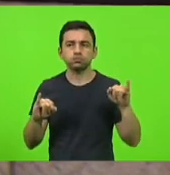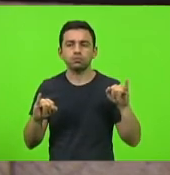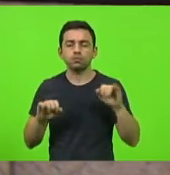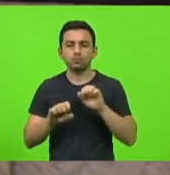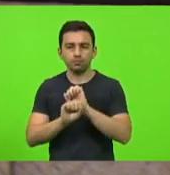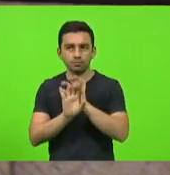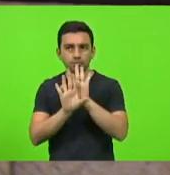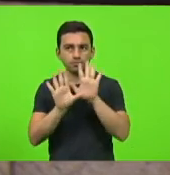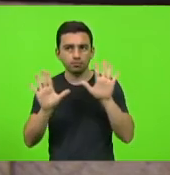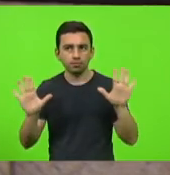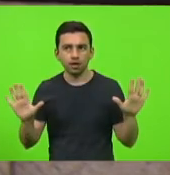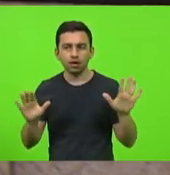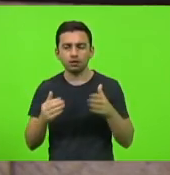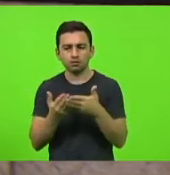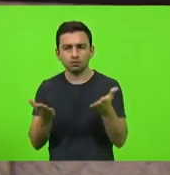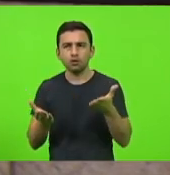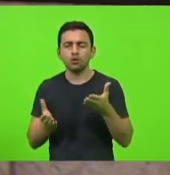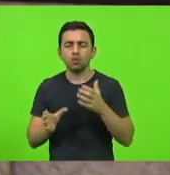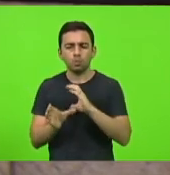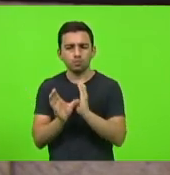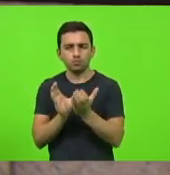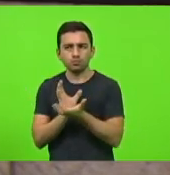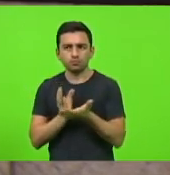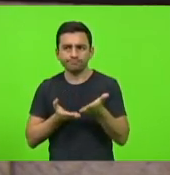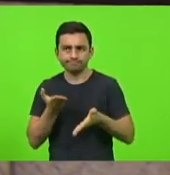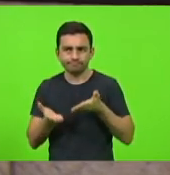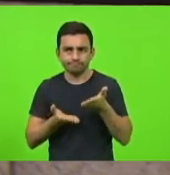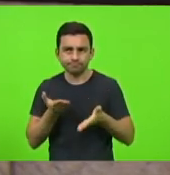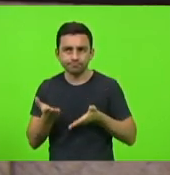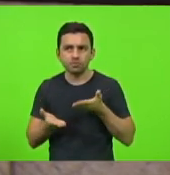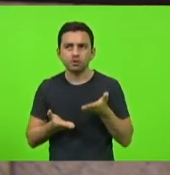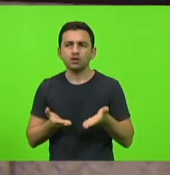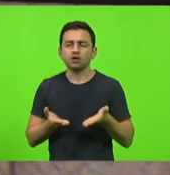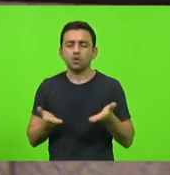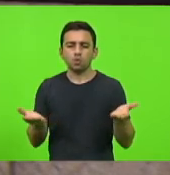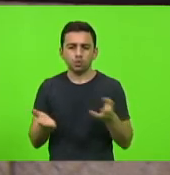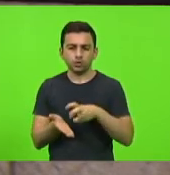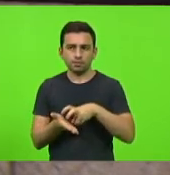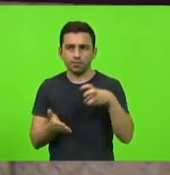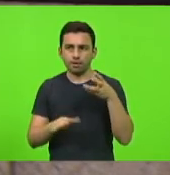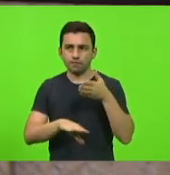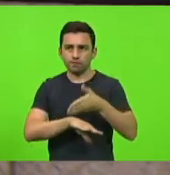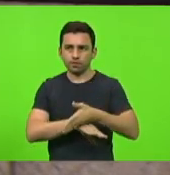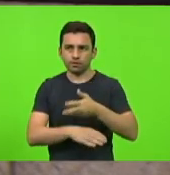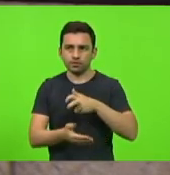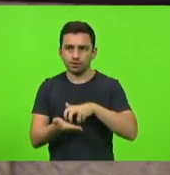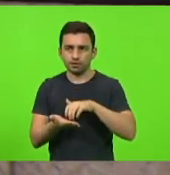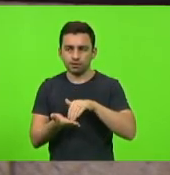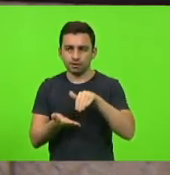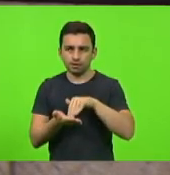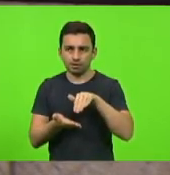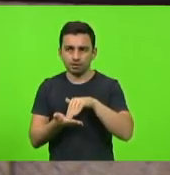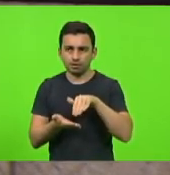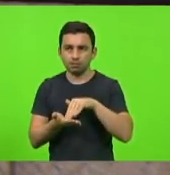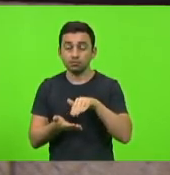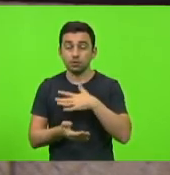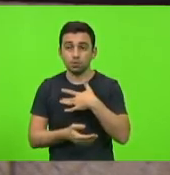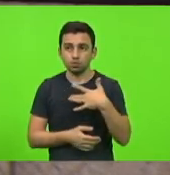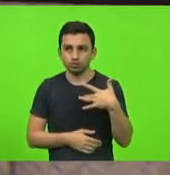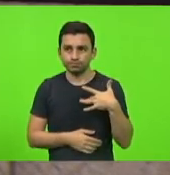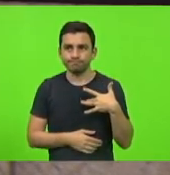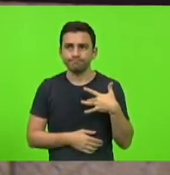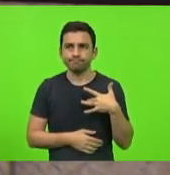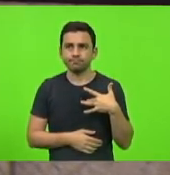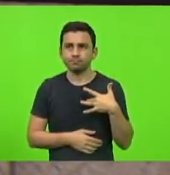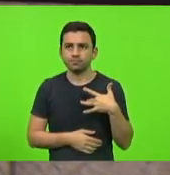esclarecimento às nossas comunidades terapêuticas. Estivemos hoje pela manhã na secretaria com o secretário de Saúde. Há